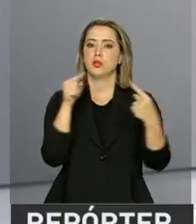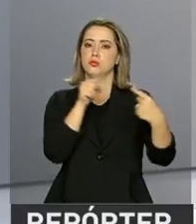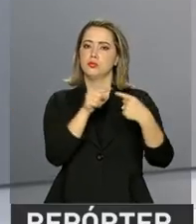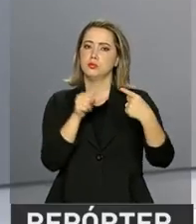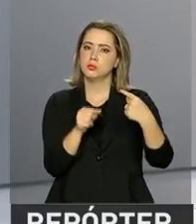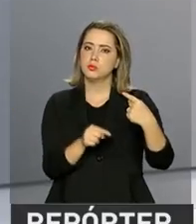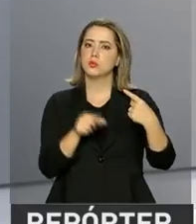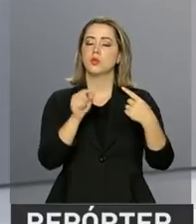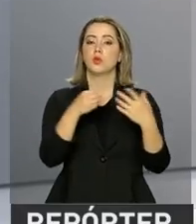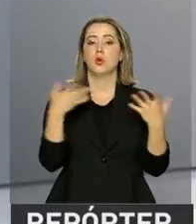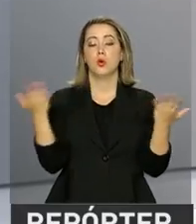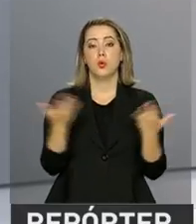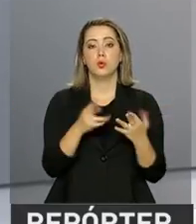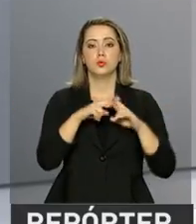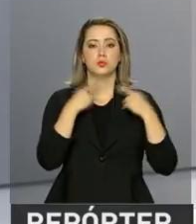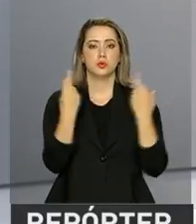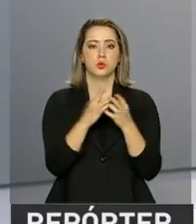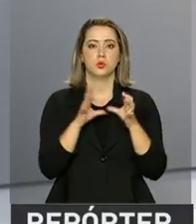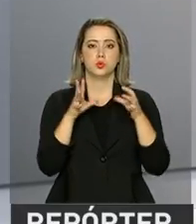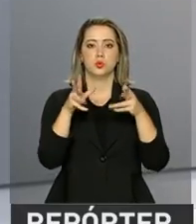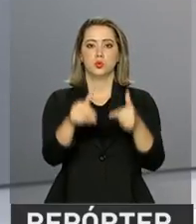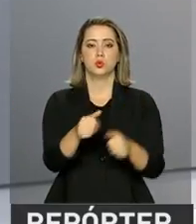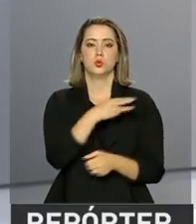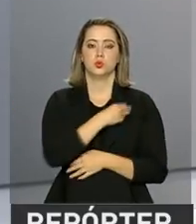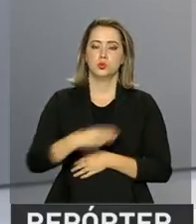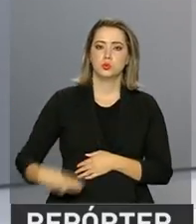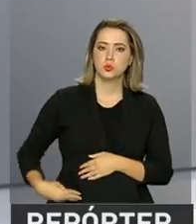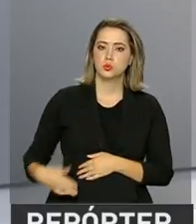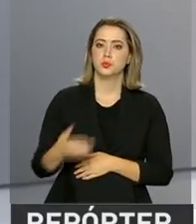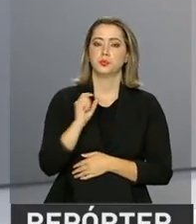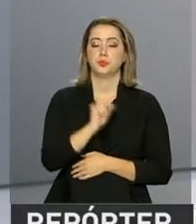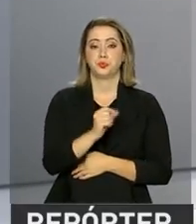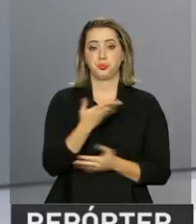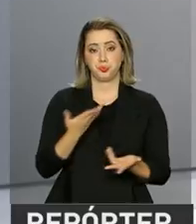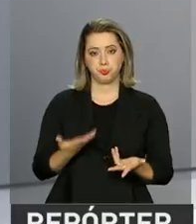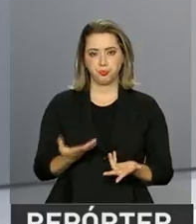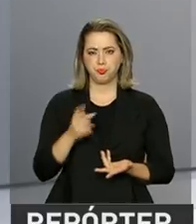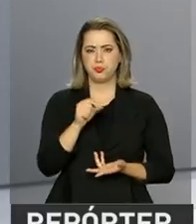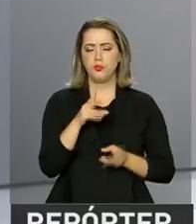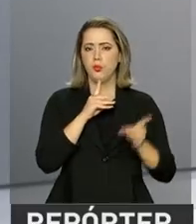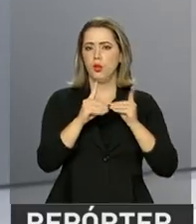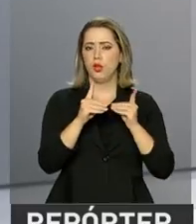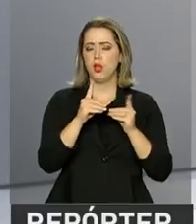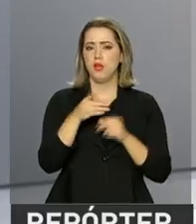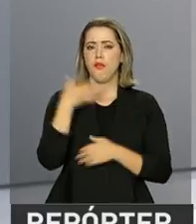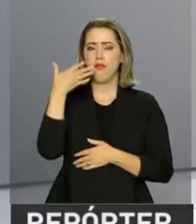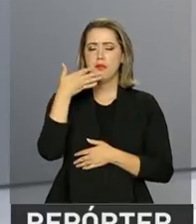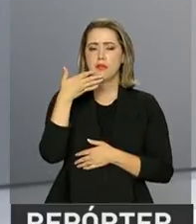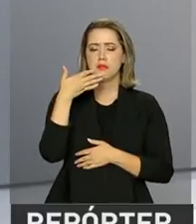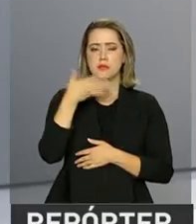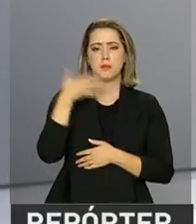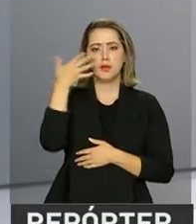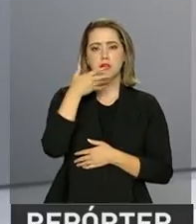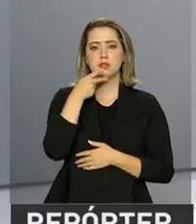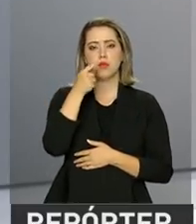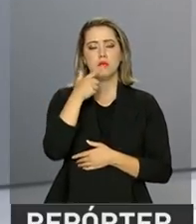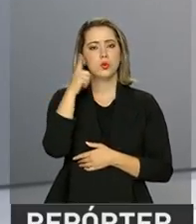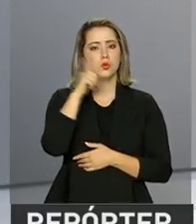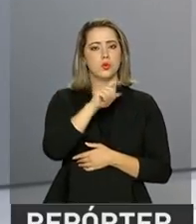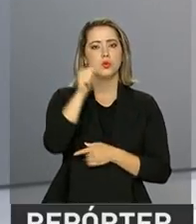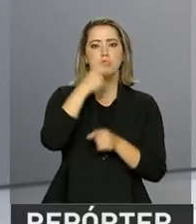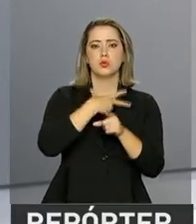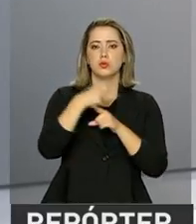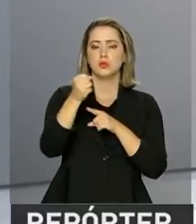presidente se reuniu hoje com todos os ministros do governo e discurso temer citou conquistas sociais como a